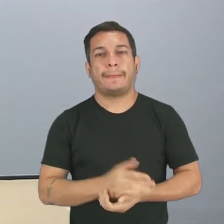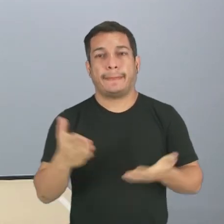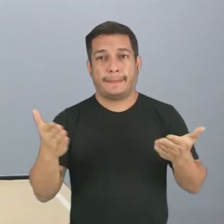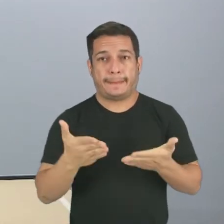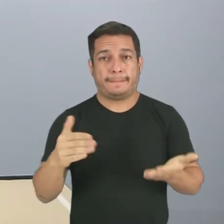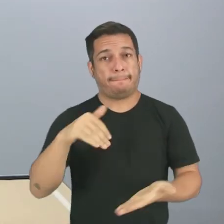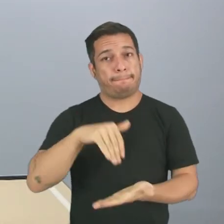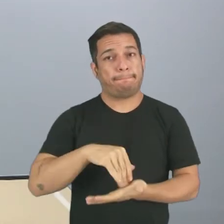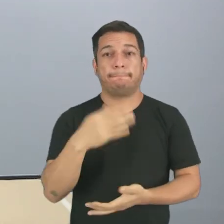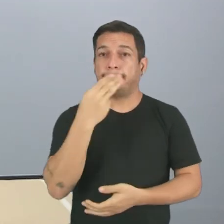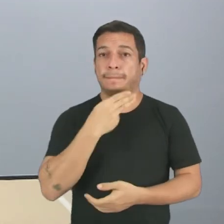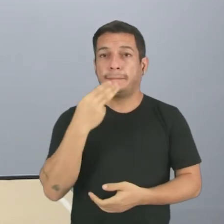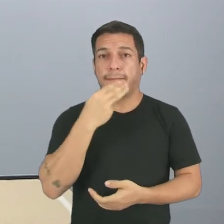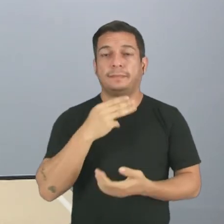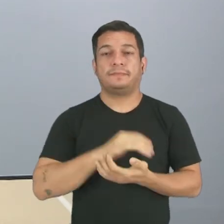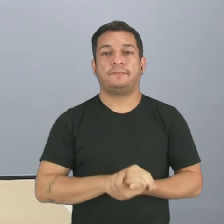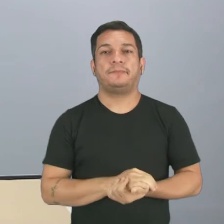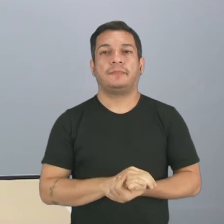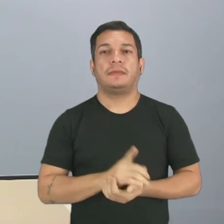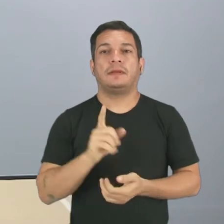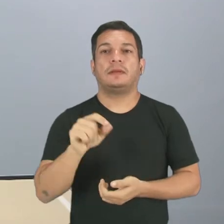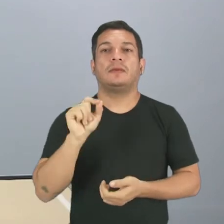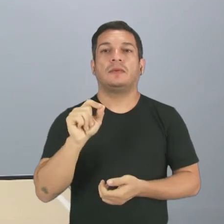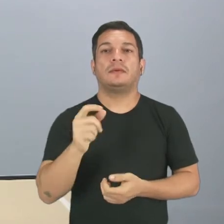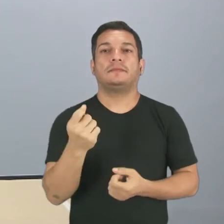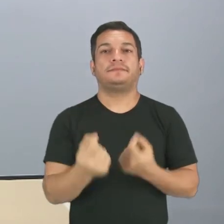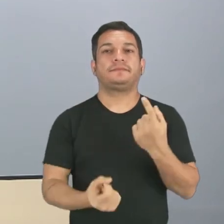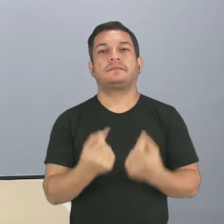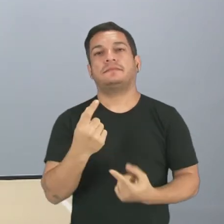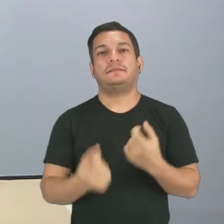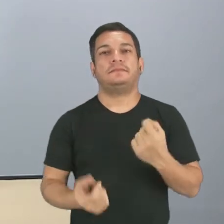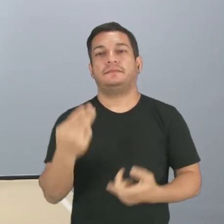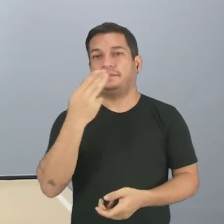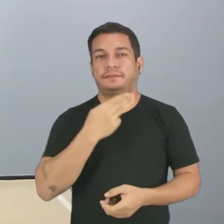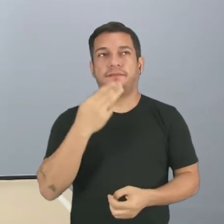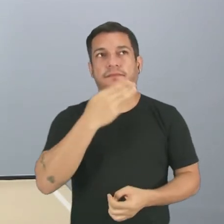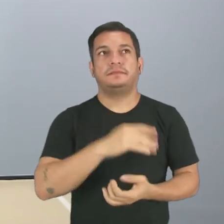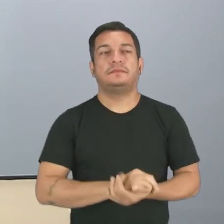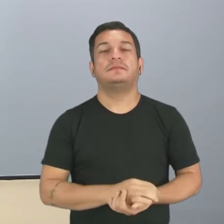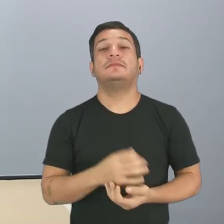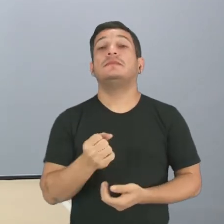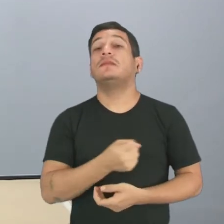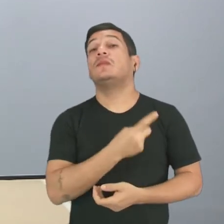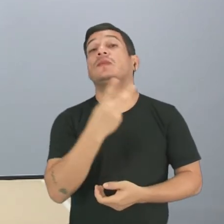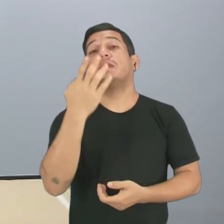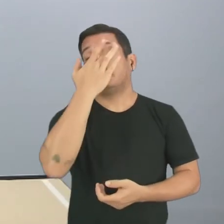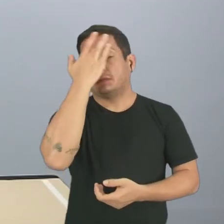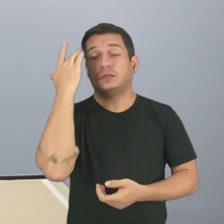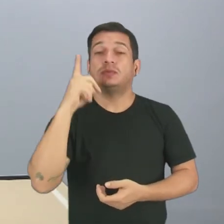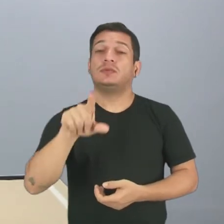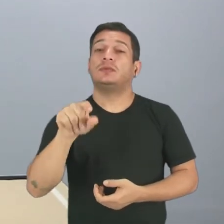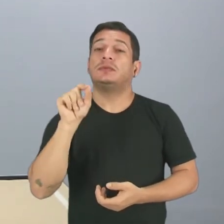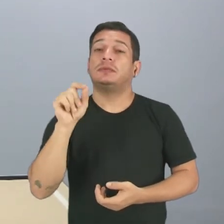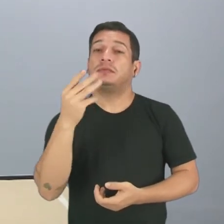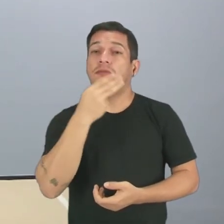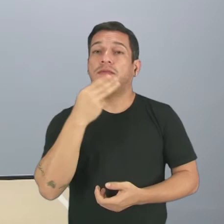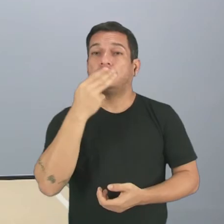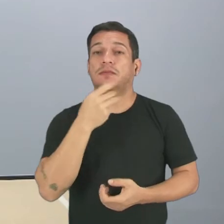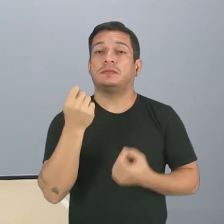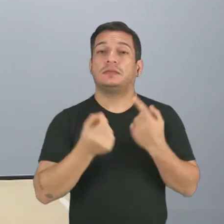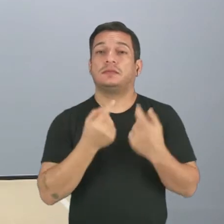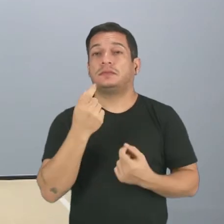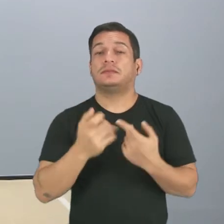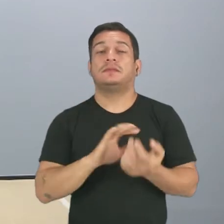Agora, o último doce, que é a pipoca doce. Quantas pessoas escolheram a pipoca